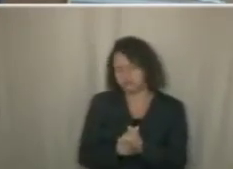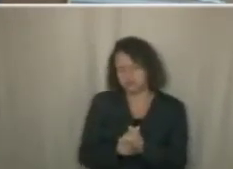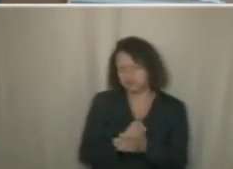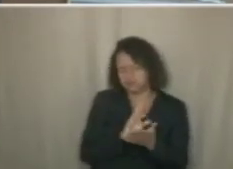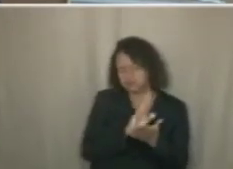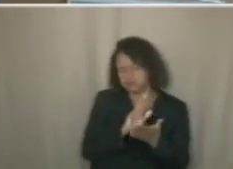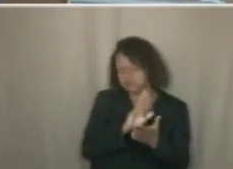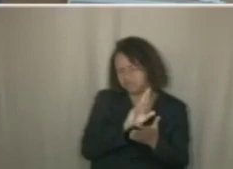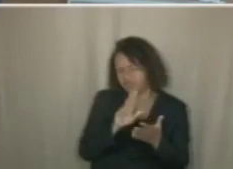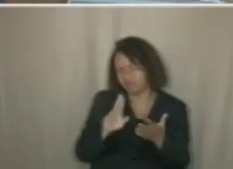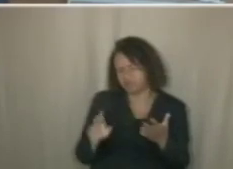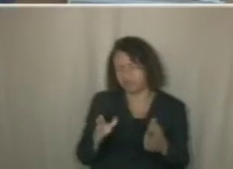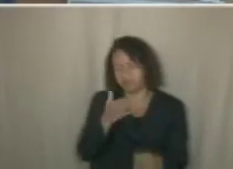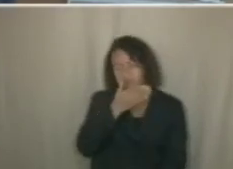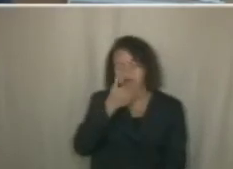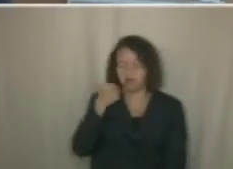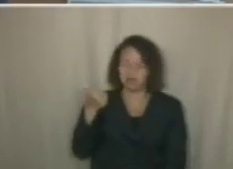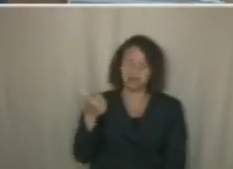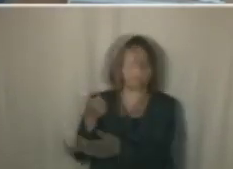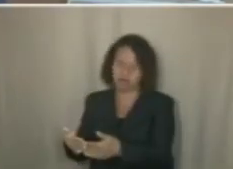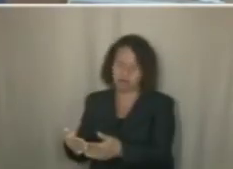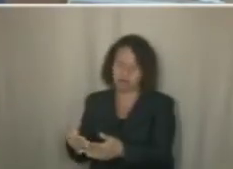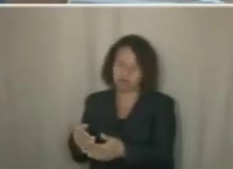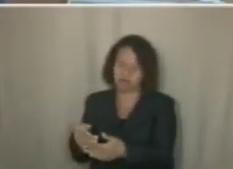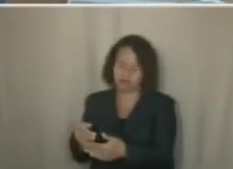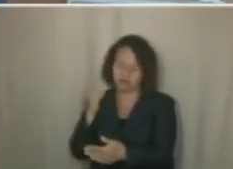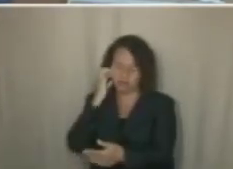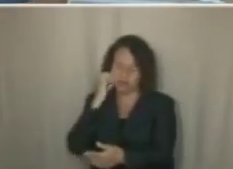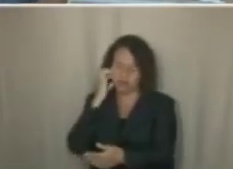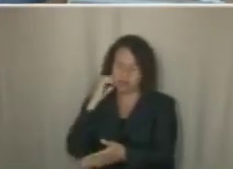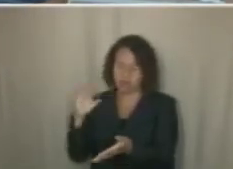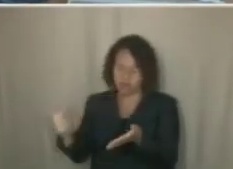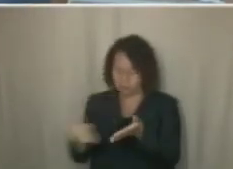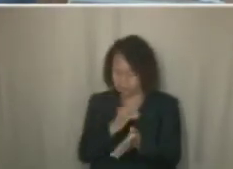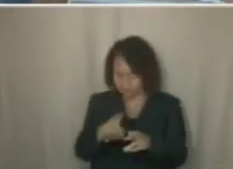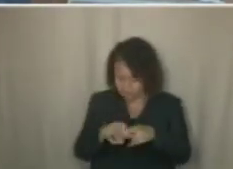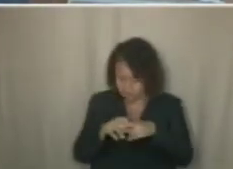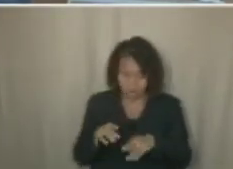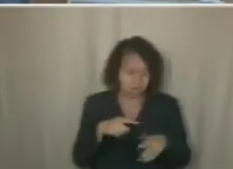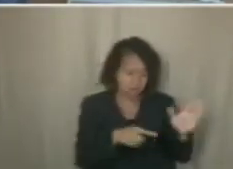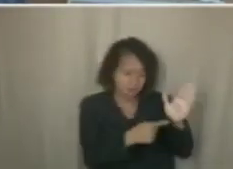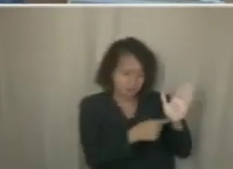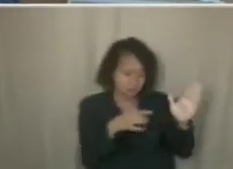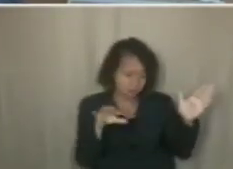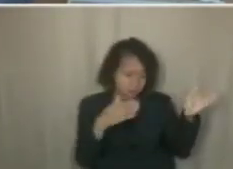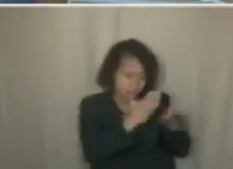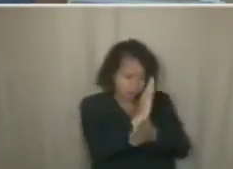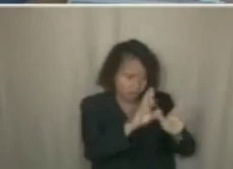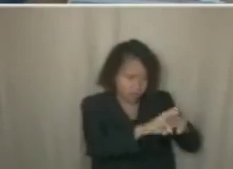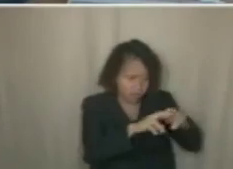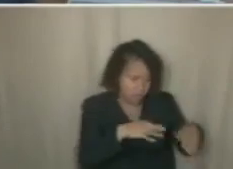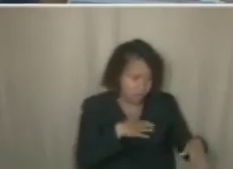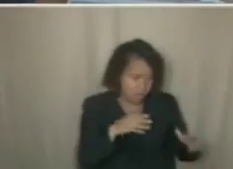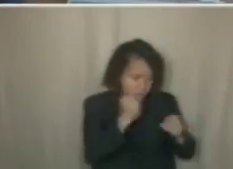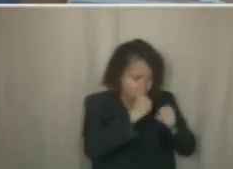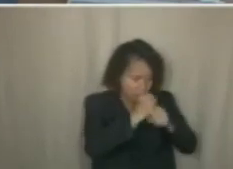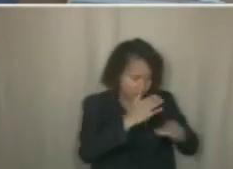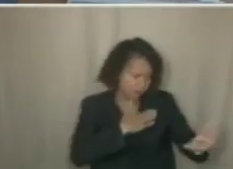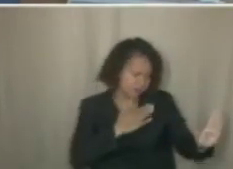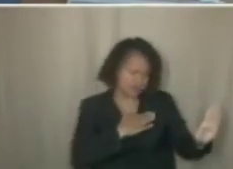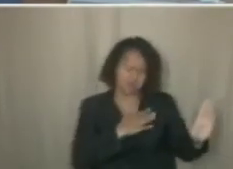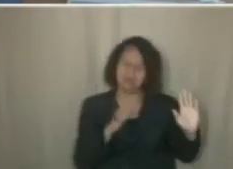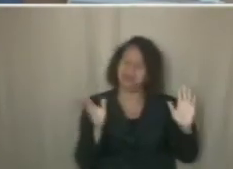genérico ele diz melhorias na unidade de saúde e simplesmente aprovar o requerimento chegar na comunidade e olhar o requerimento a obra é minha